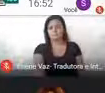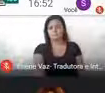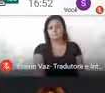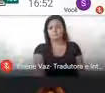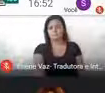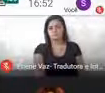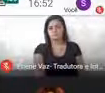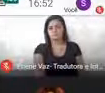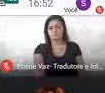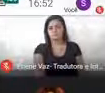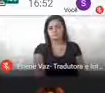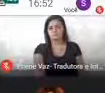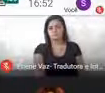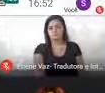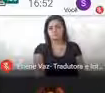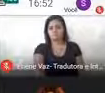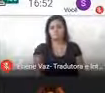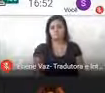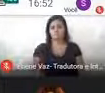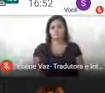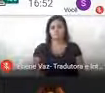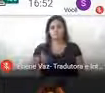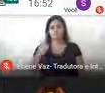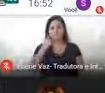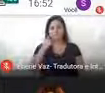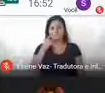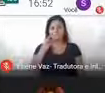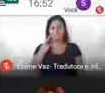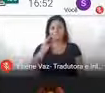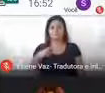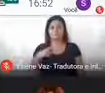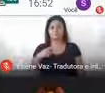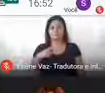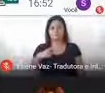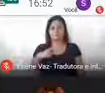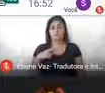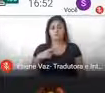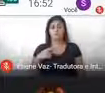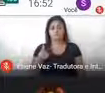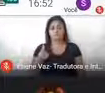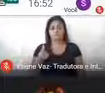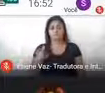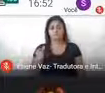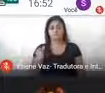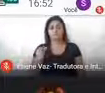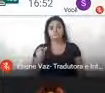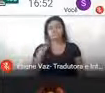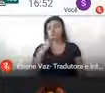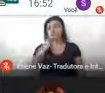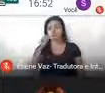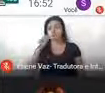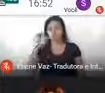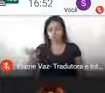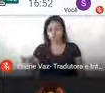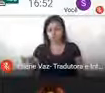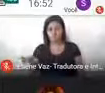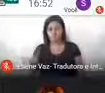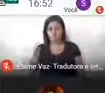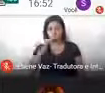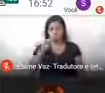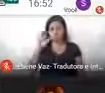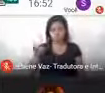10 e 12 anos, e 2 casais, um casal mais jovem e um casal mais velho. O casal mais jovem tendo